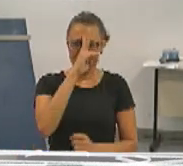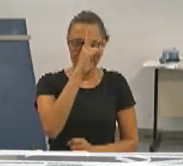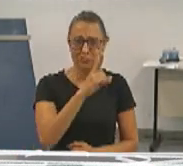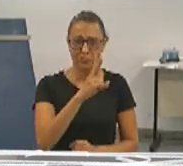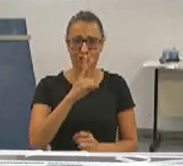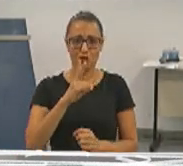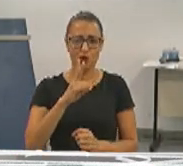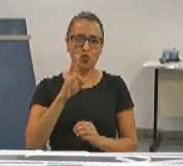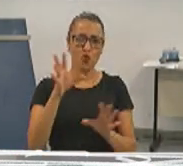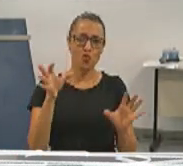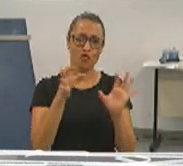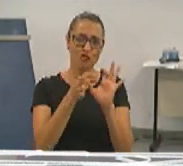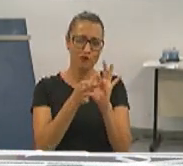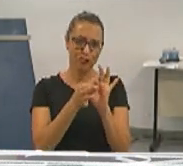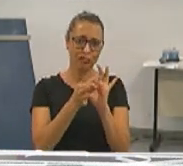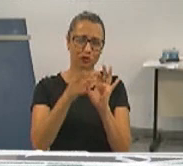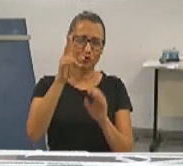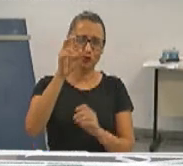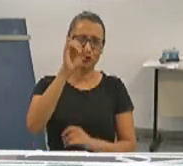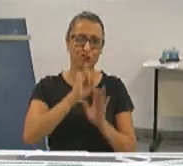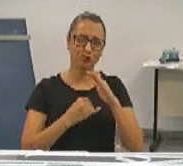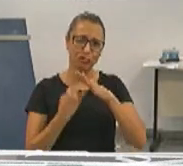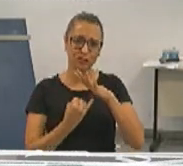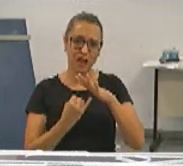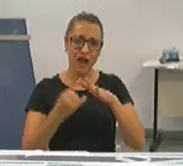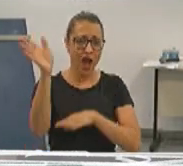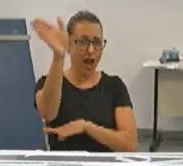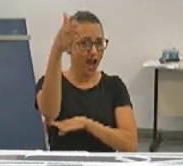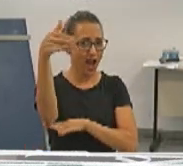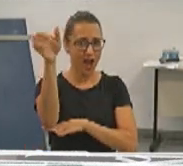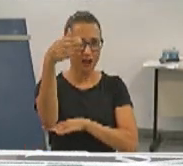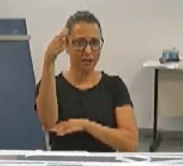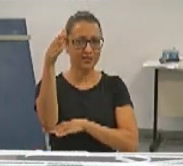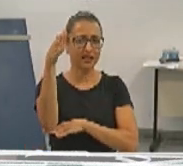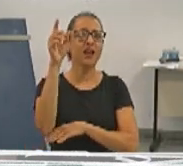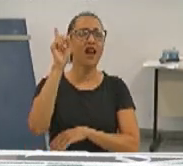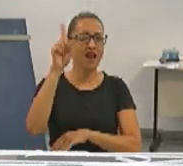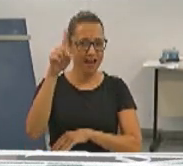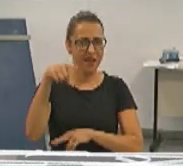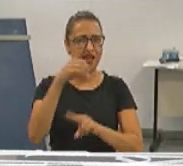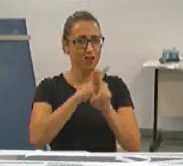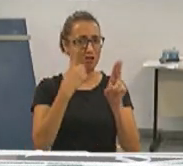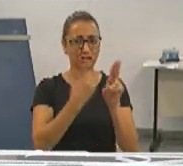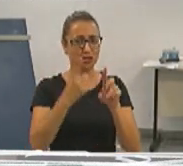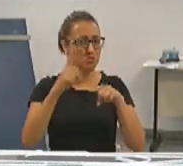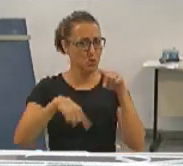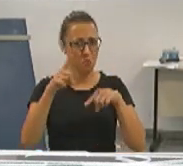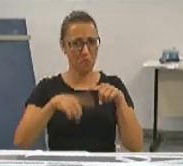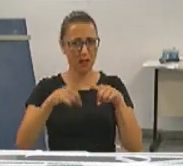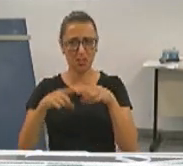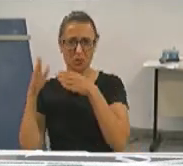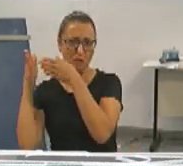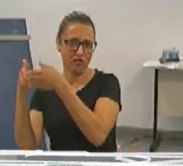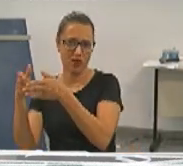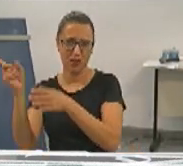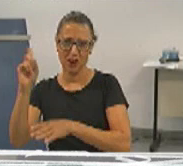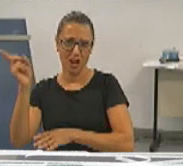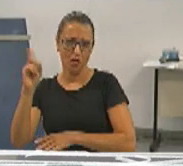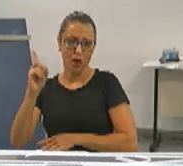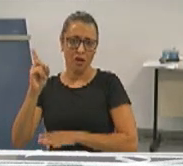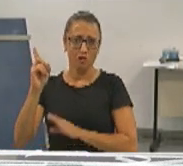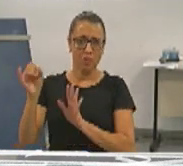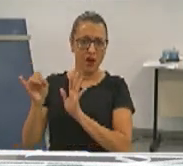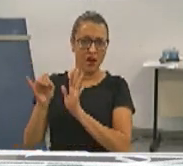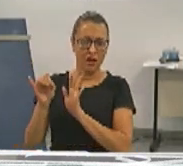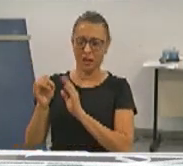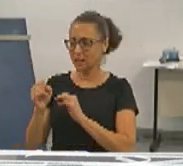instituição. A nossa bandeira é a UFGD. Não é nenhum partido político específico, não é nenhuma ideologia. Vocês vão encontrar